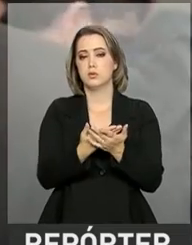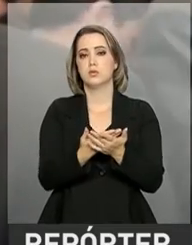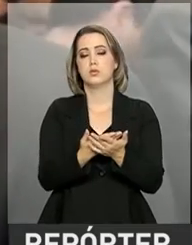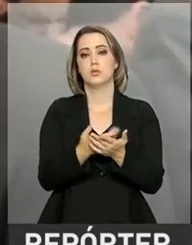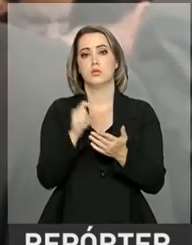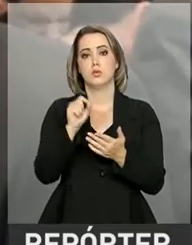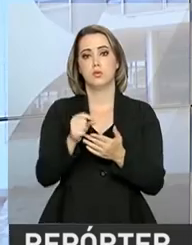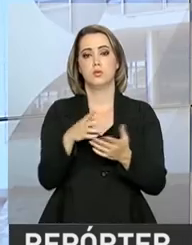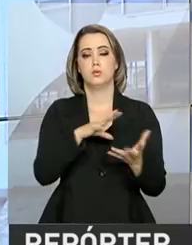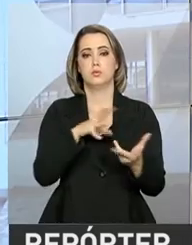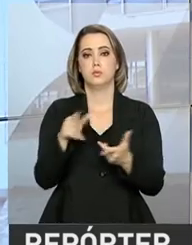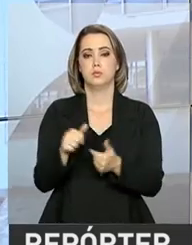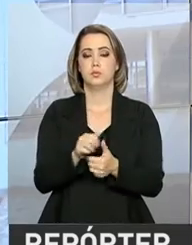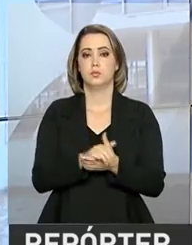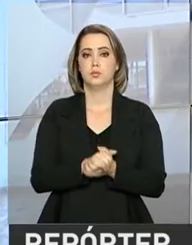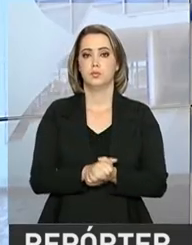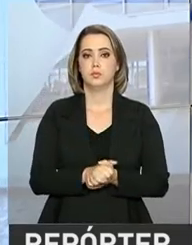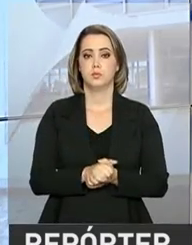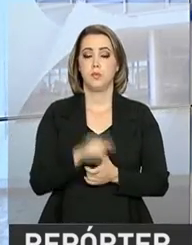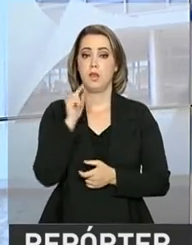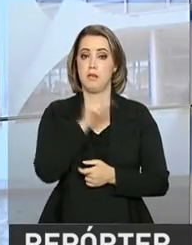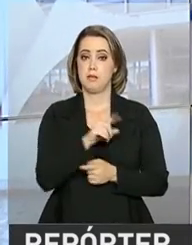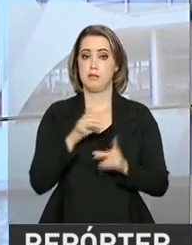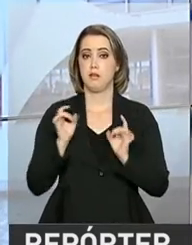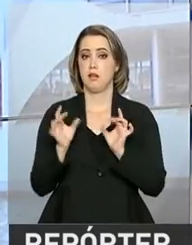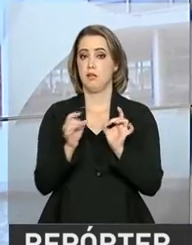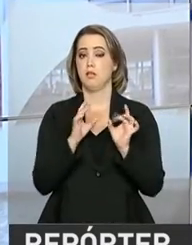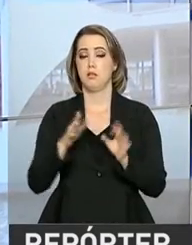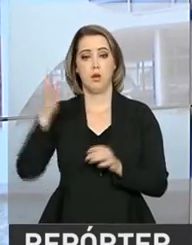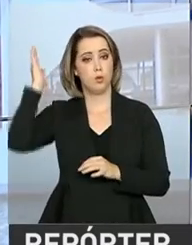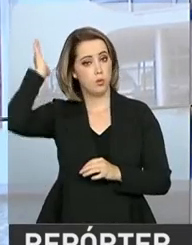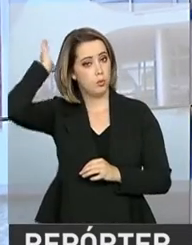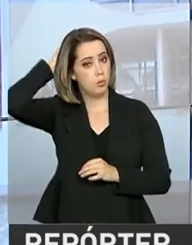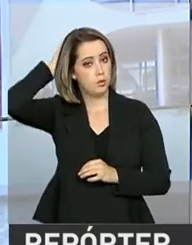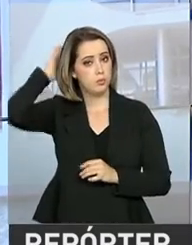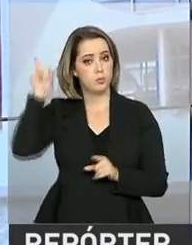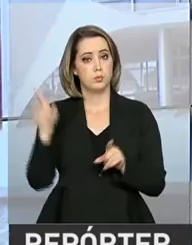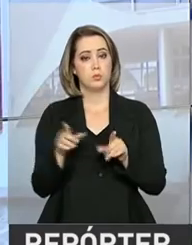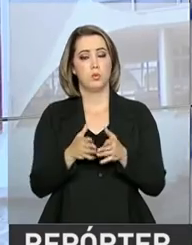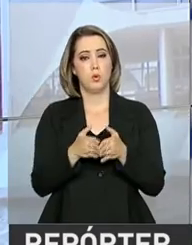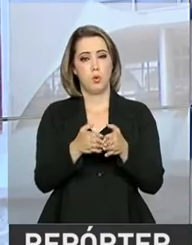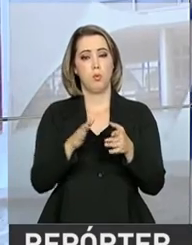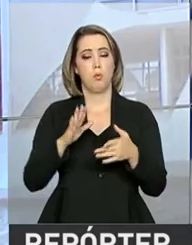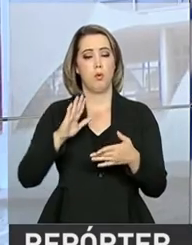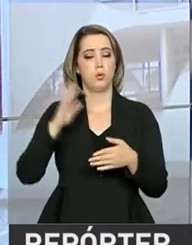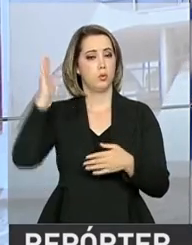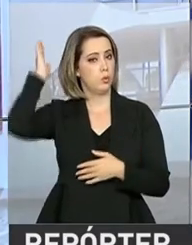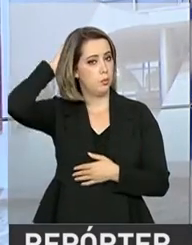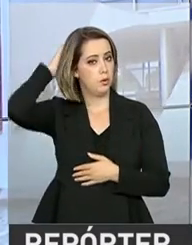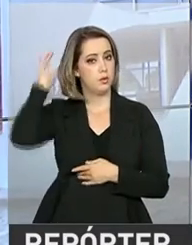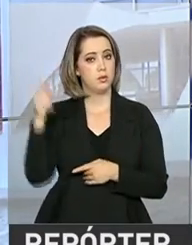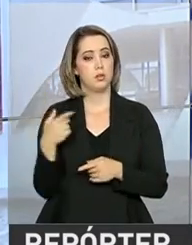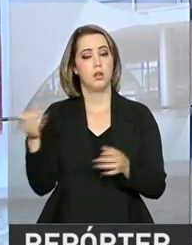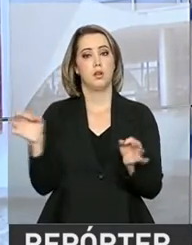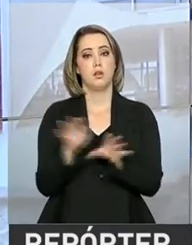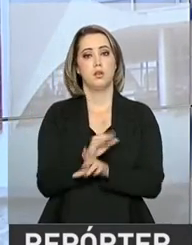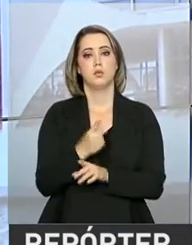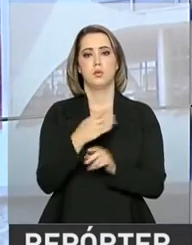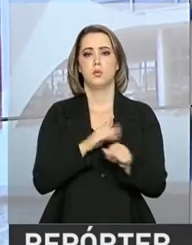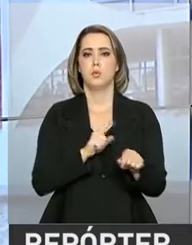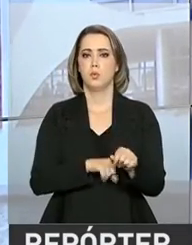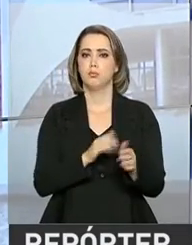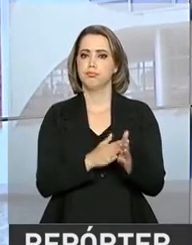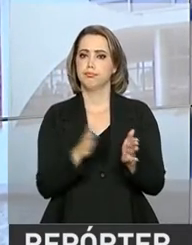0 e com esse leilão no porto de santarém no pará o governo cumpre mais uma etapa do programa de